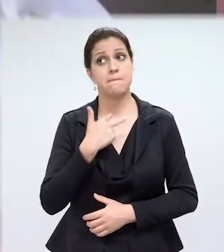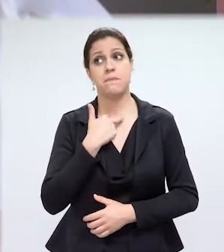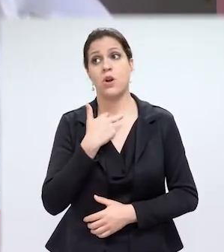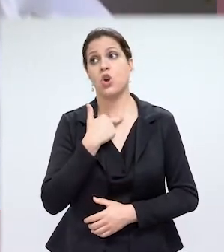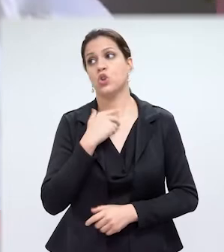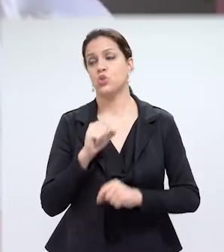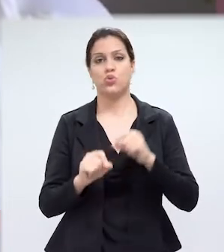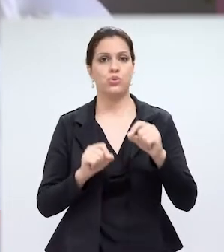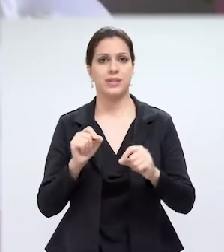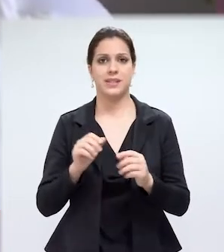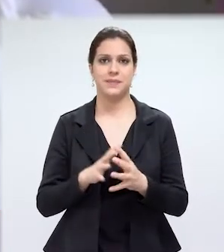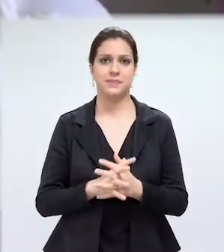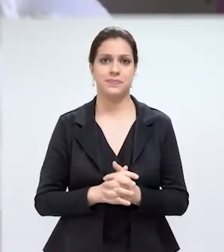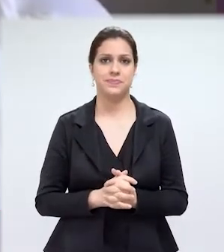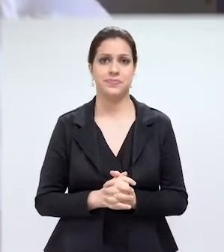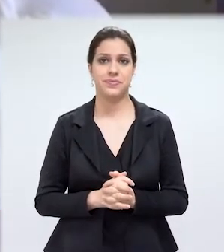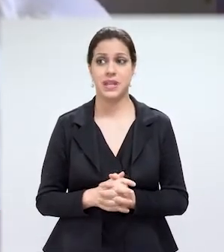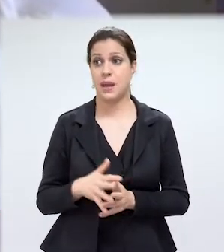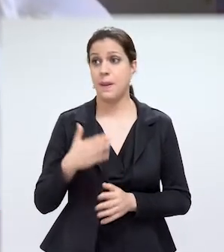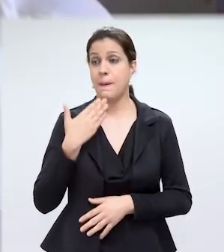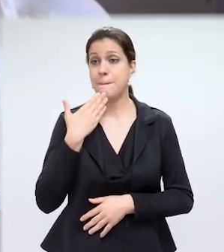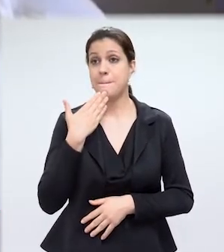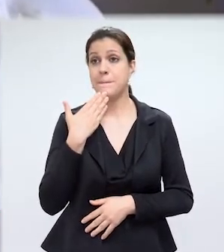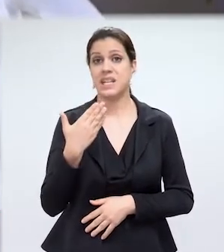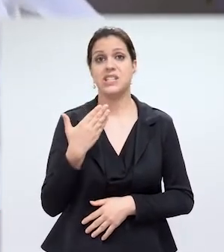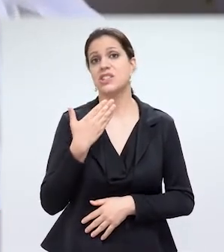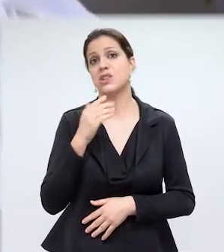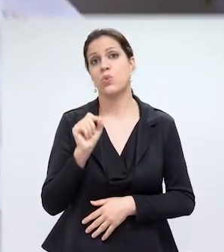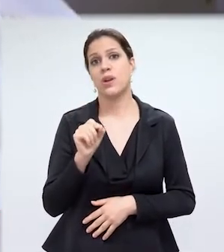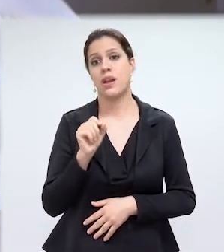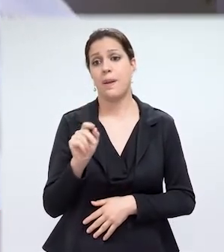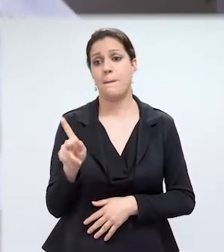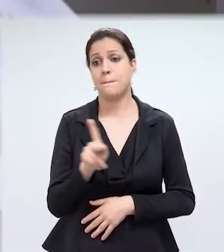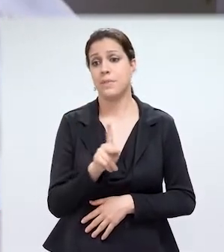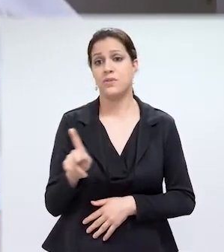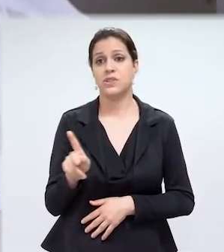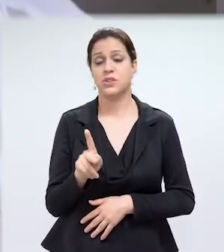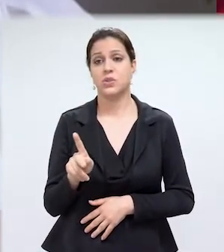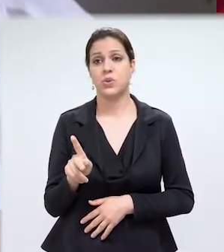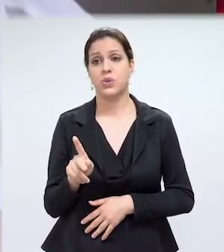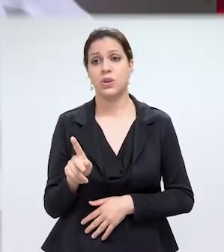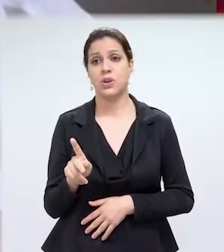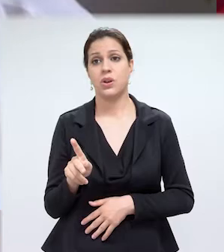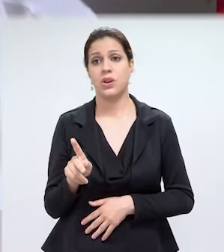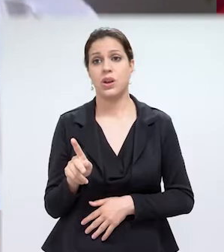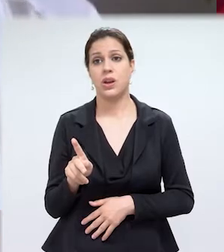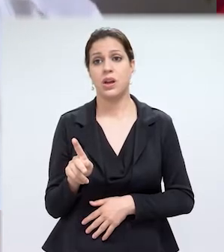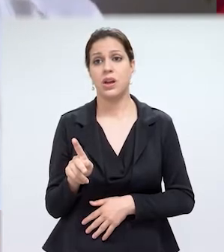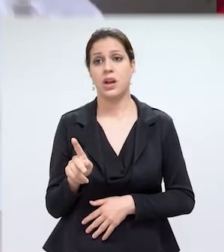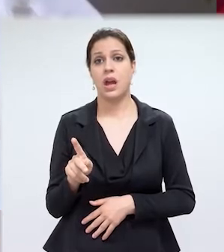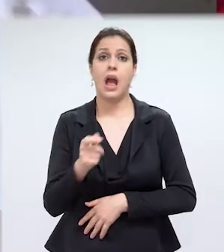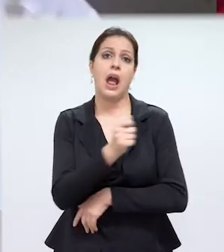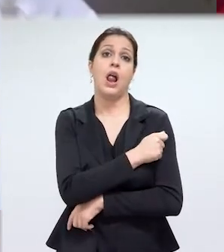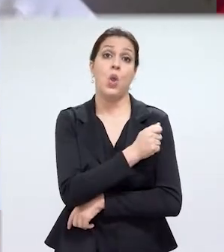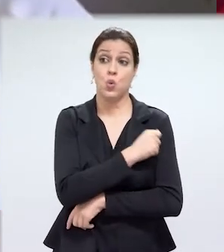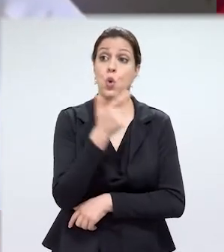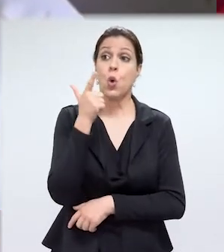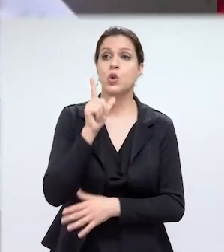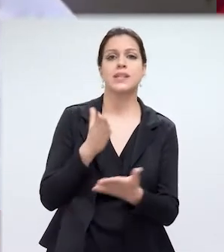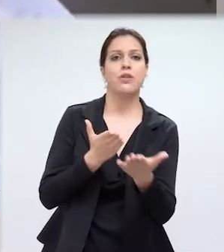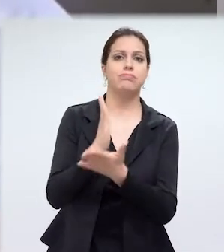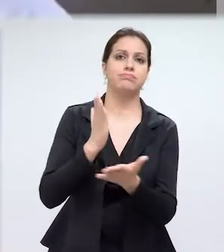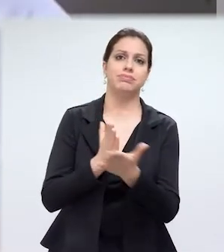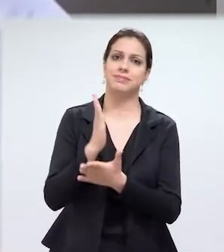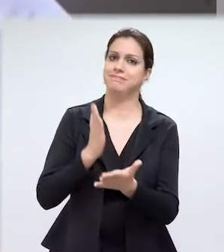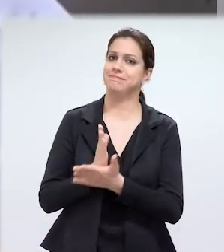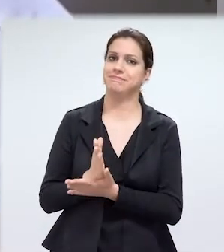não posso mais, eu acho que medir o desempenho do professor por tantos alunos que ele